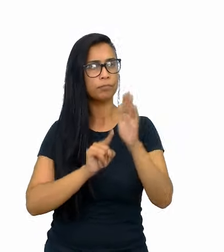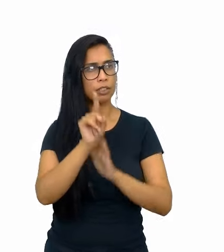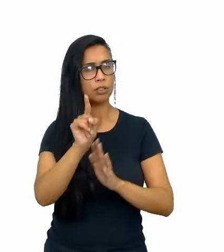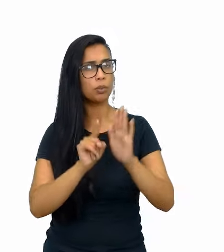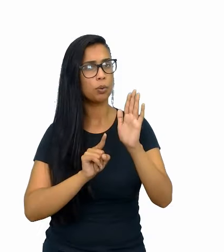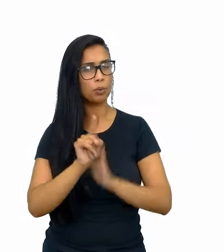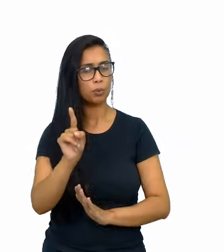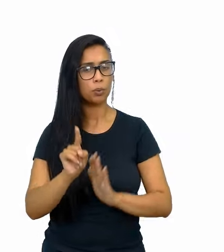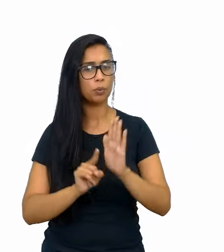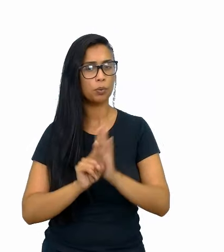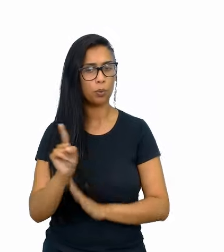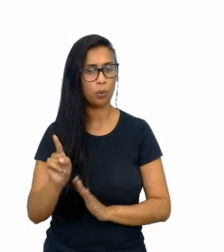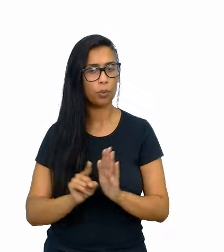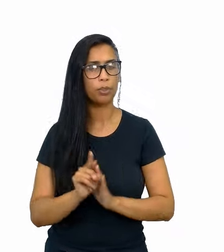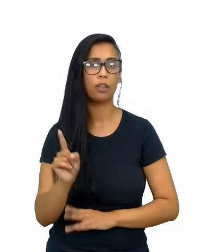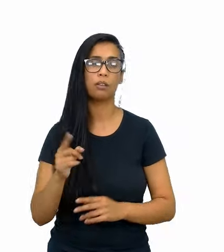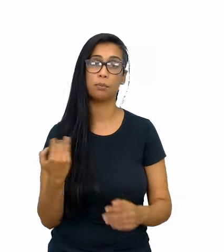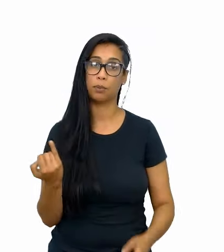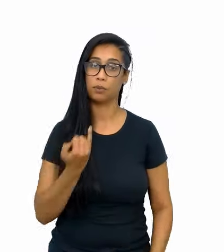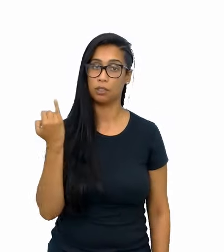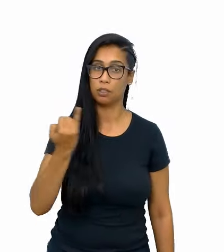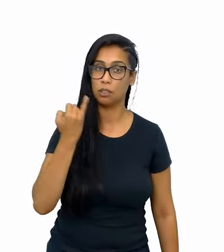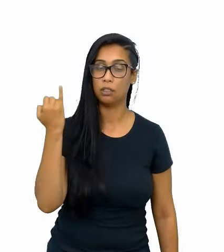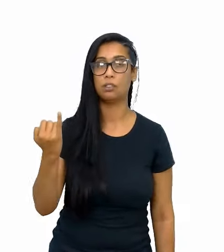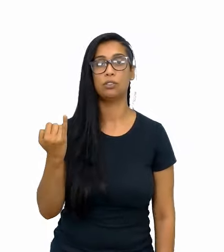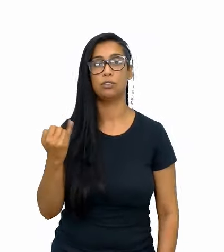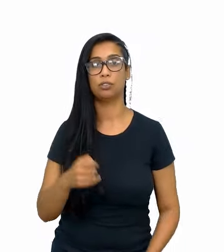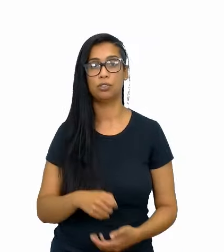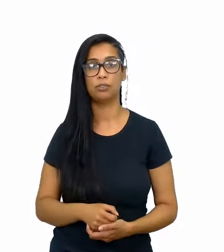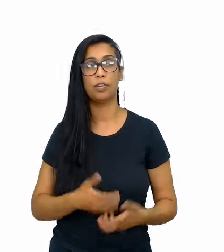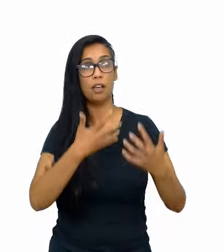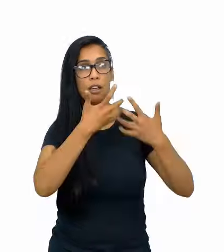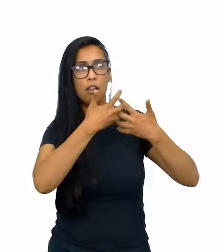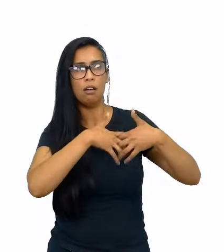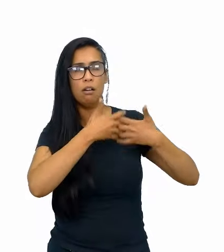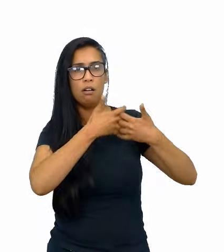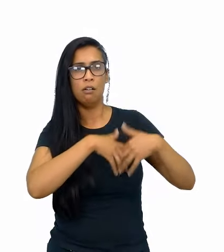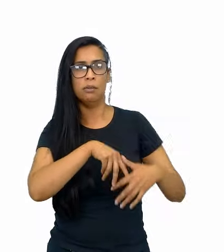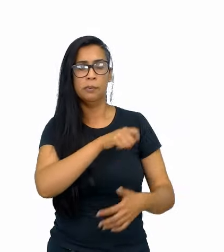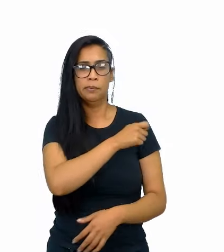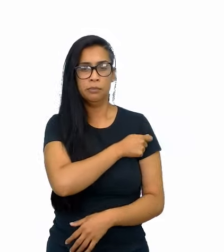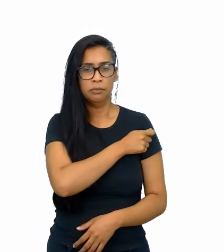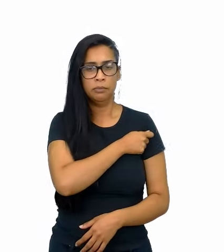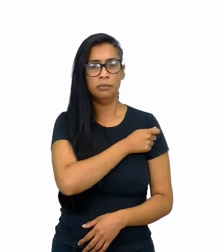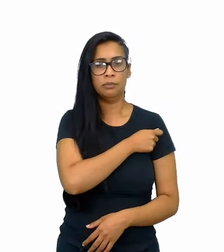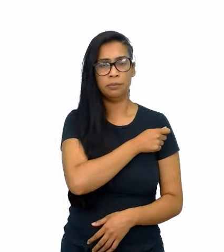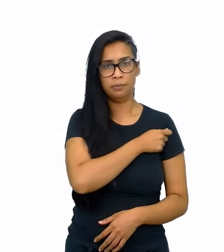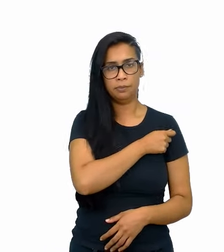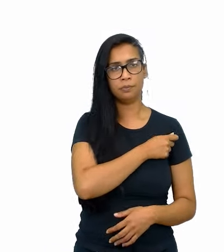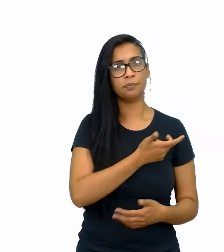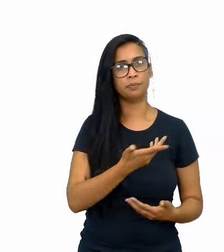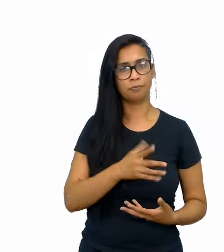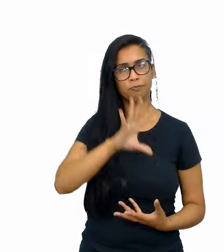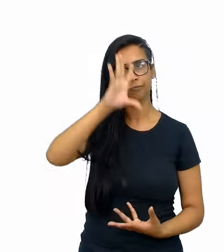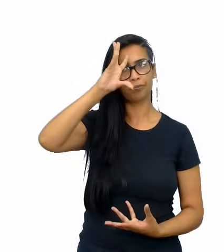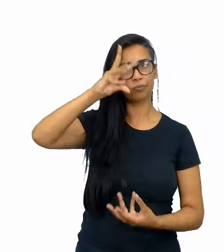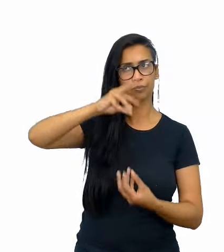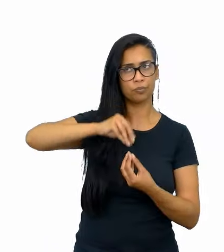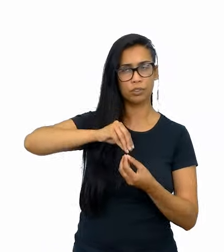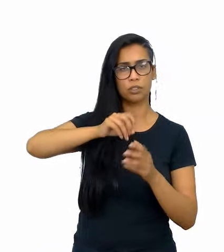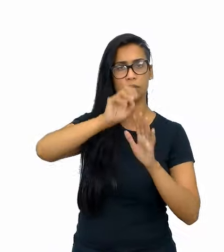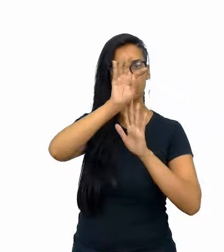questionamentos, vocês possam possibilitar reflexões que levem os estudantes a compreender esse texto